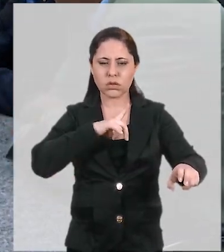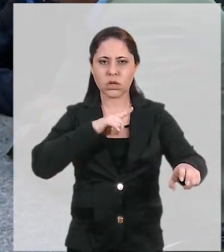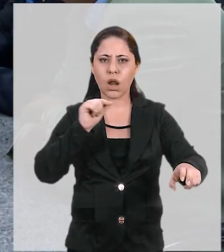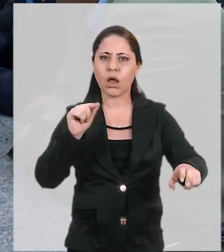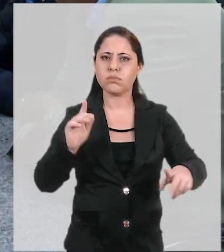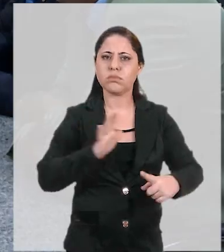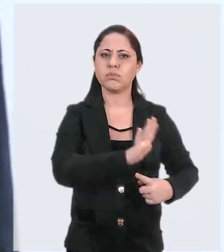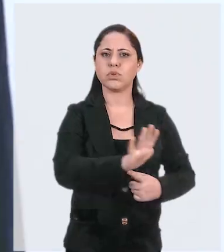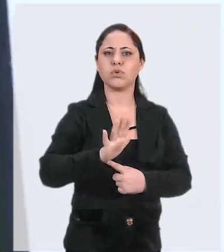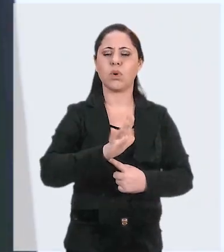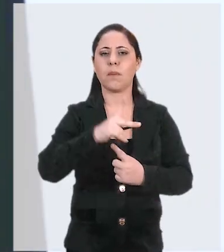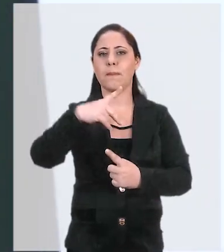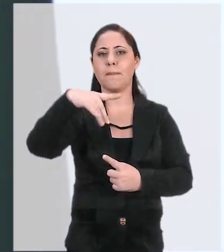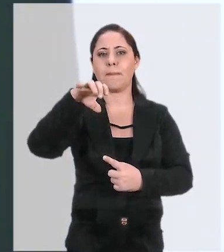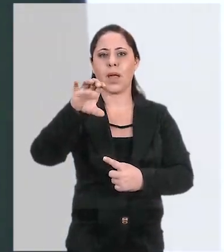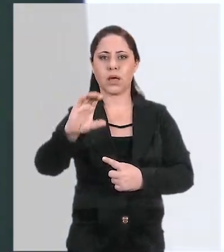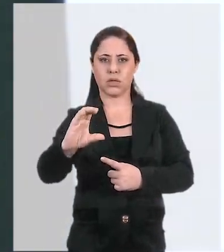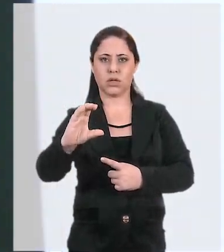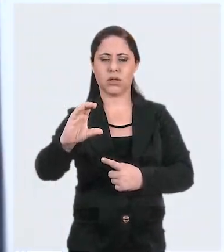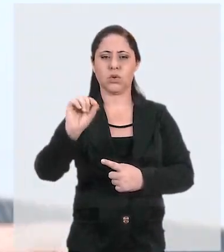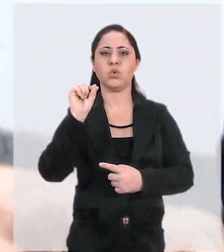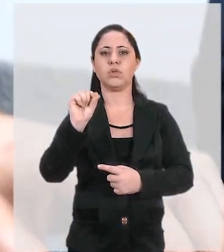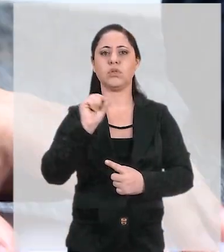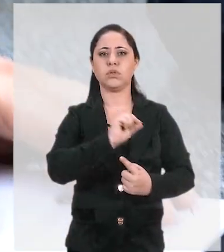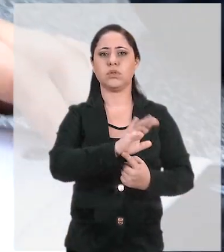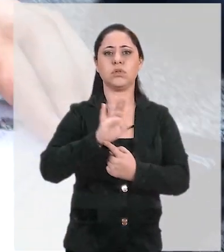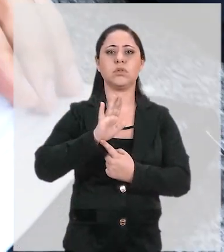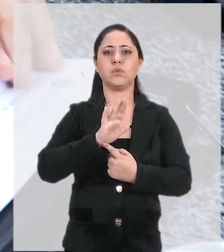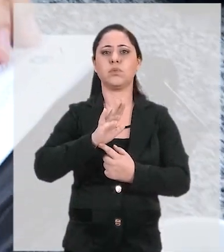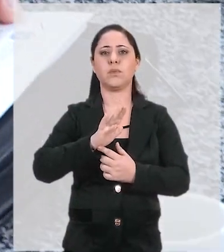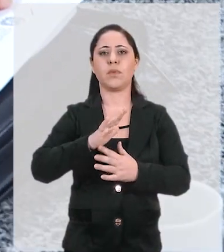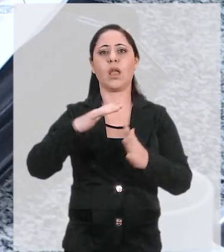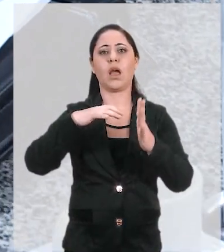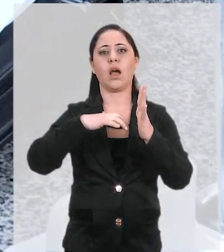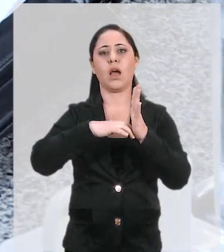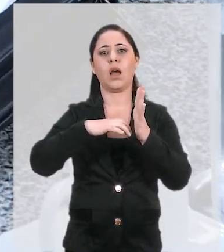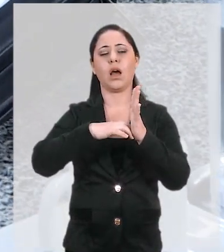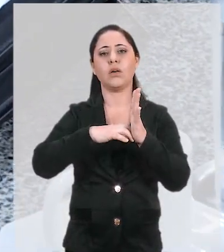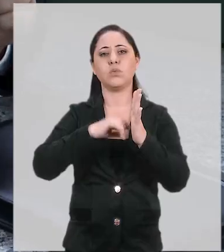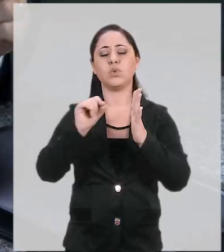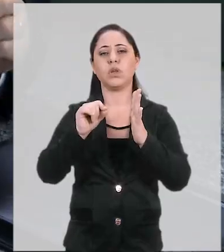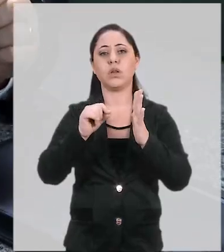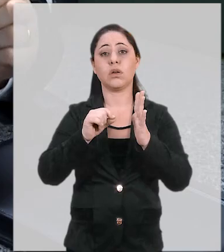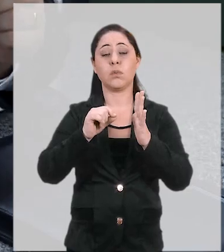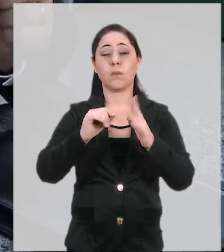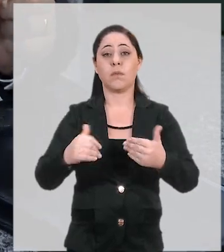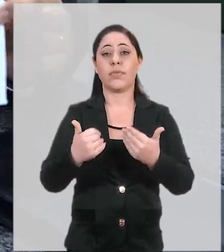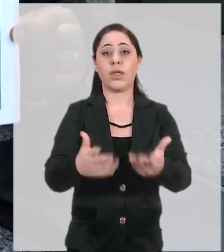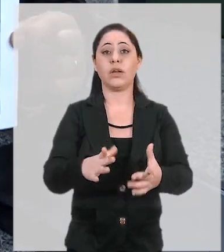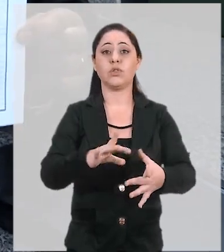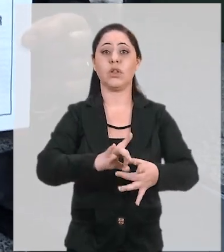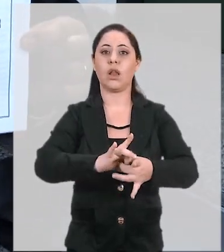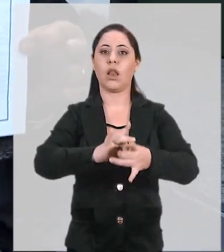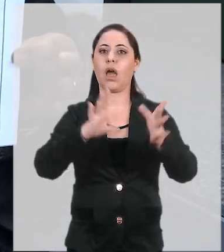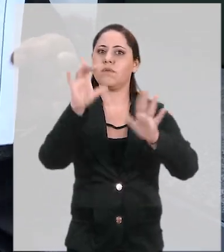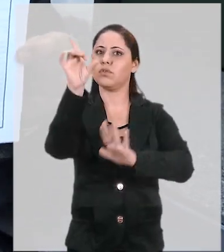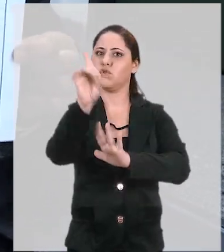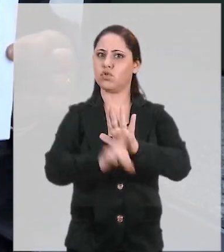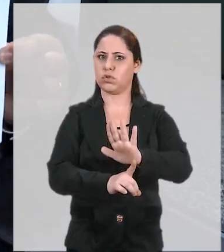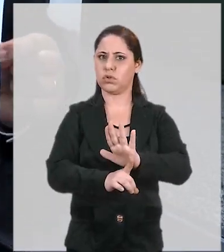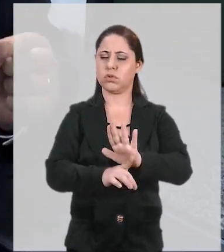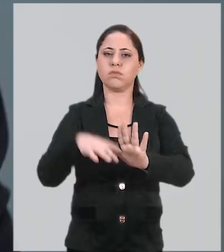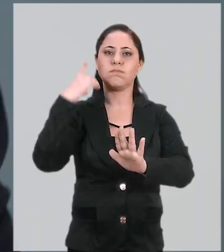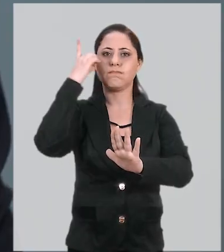UNALE apresentou então uma PEC na Câmara Federal justamente para dar mais autonomia para o parlamentar estadual, para que a gente